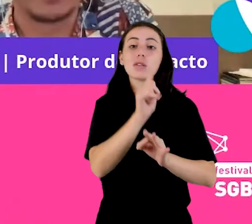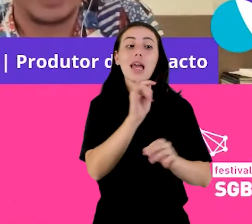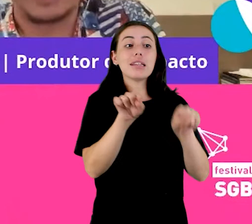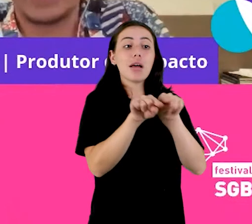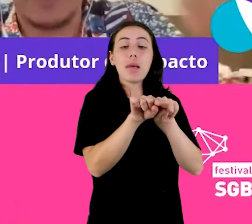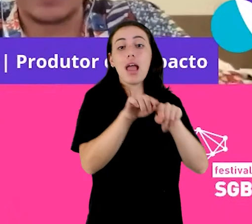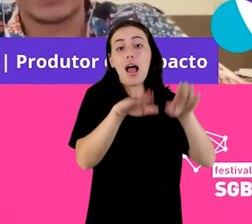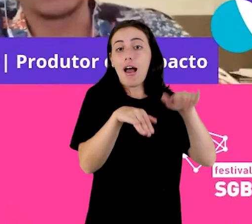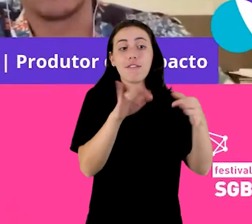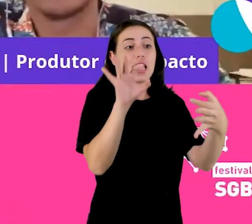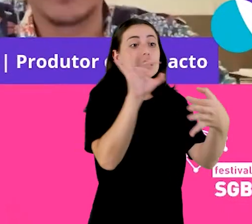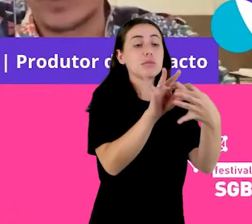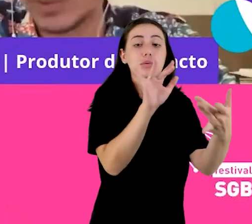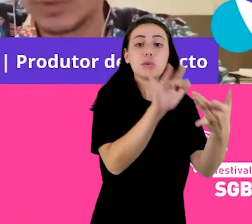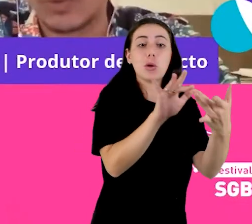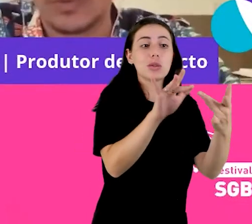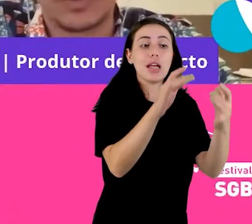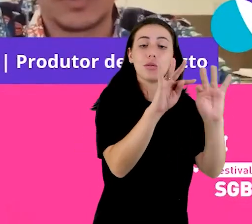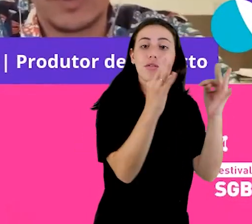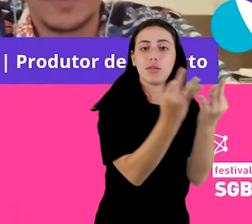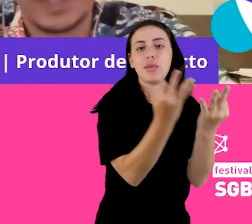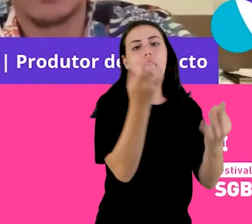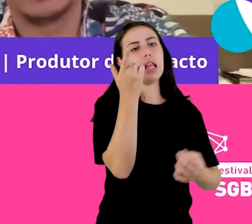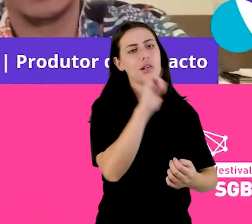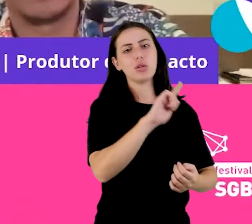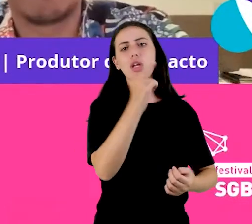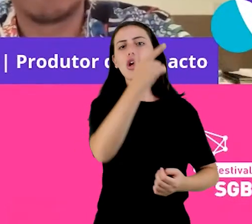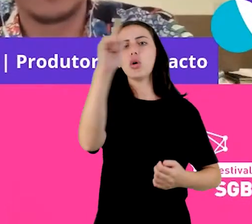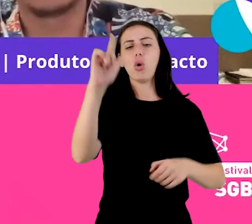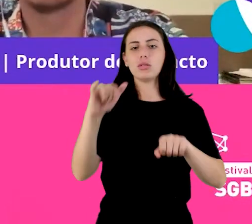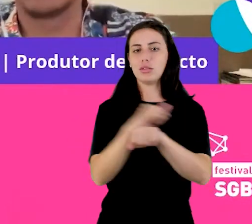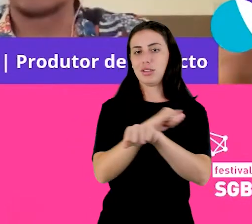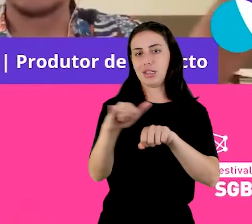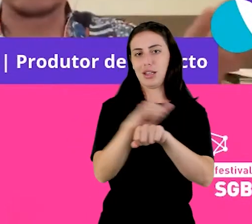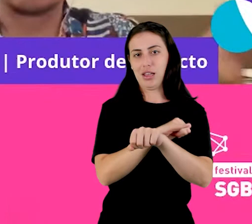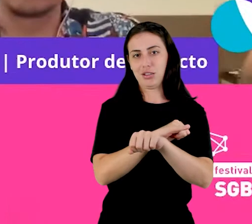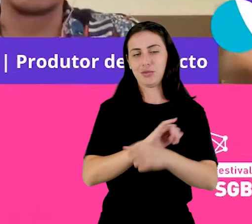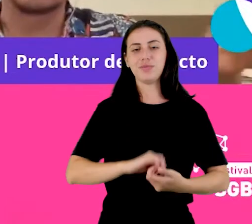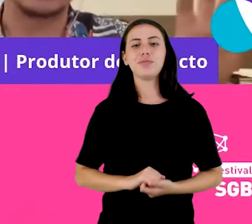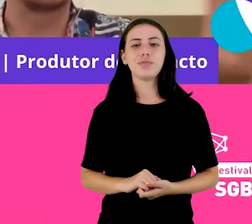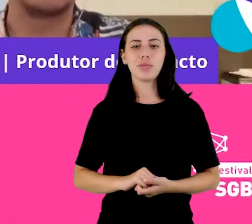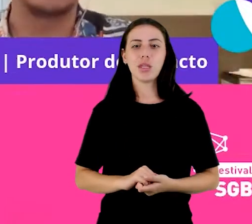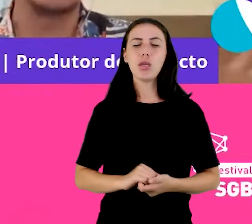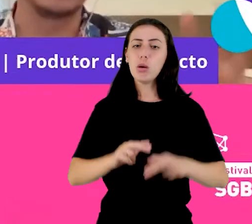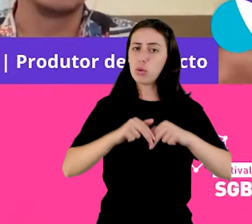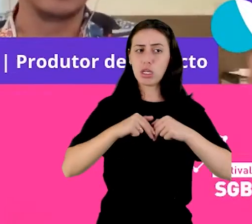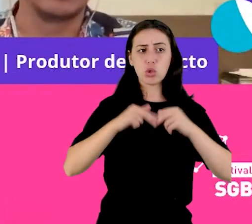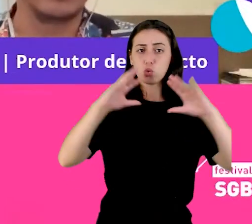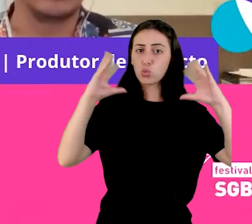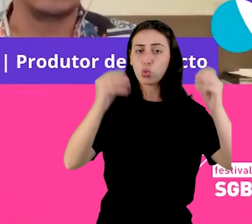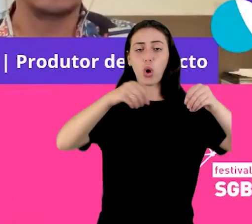filme, até uma indicação de como puxar um assunto com a família, por exemplo. Então, são meio que pontos estratégicos